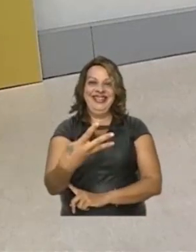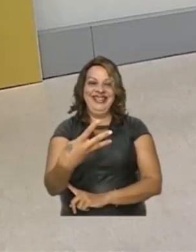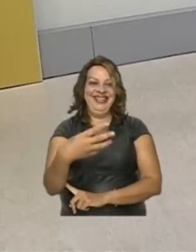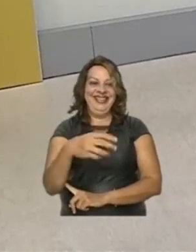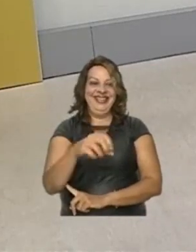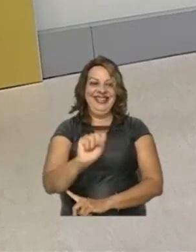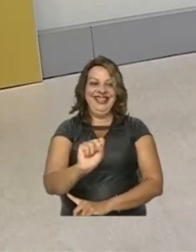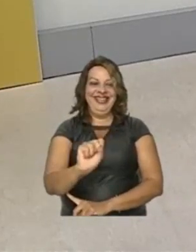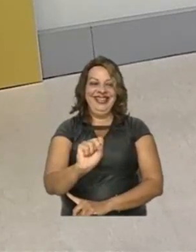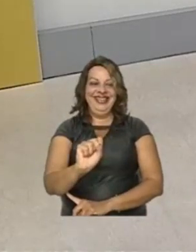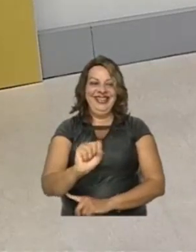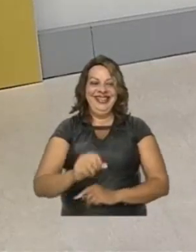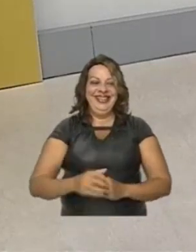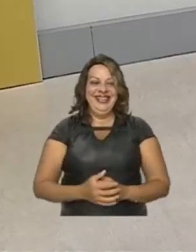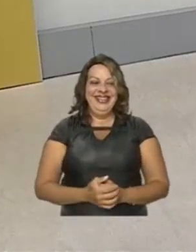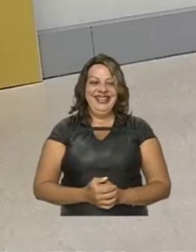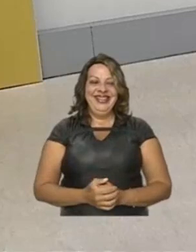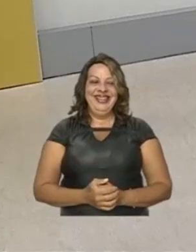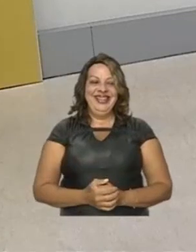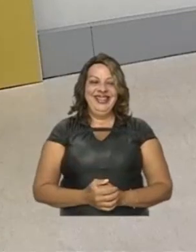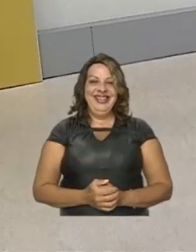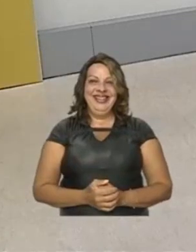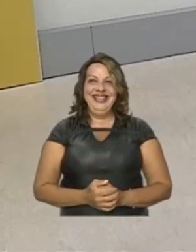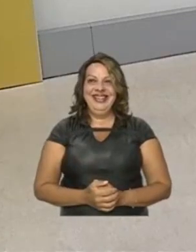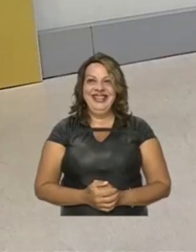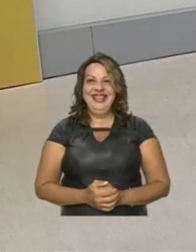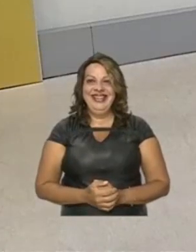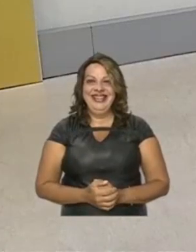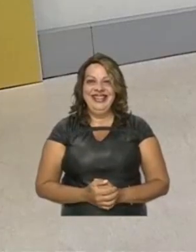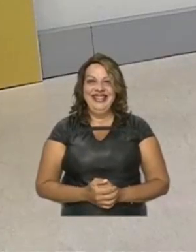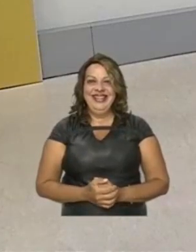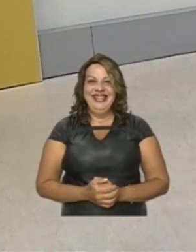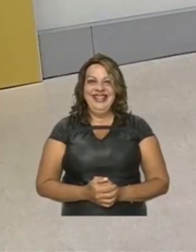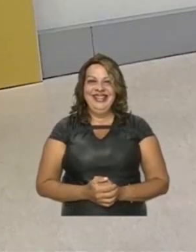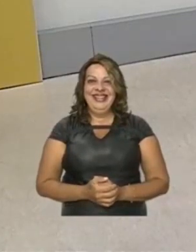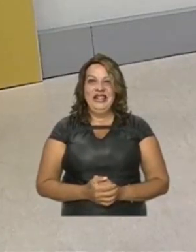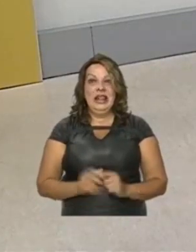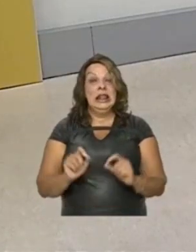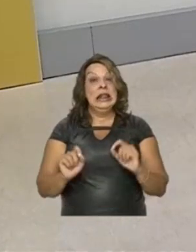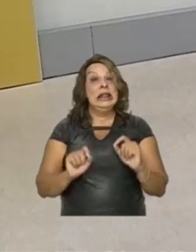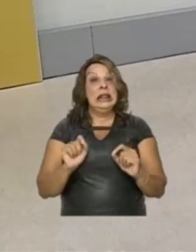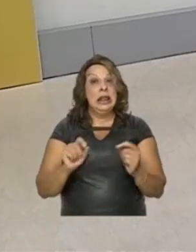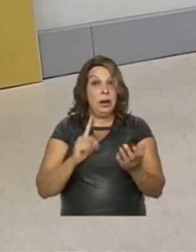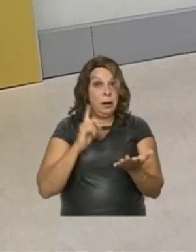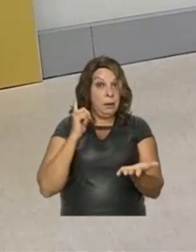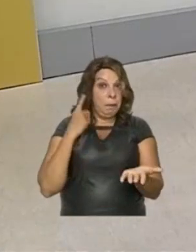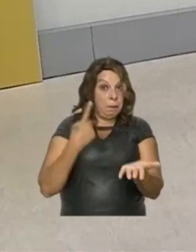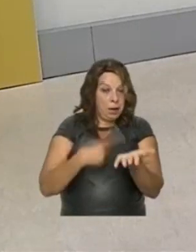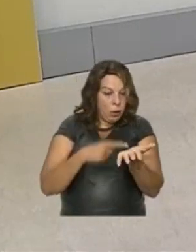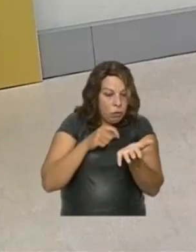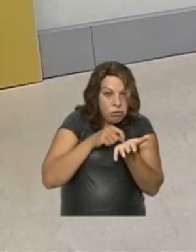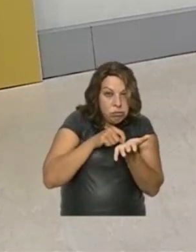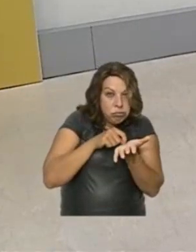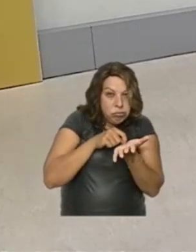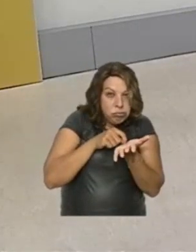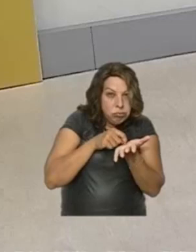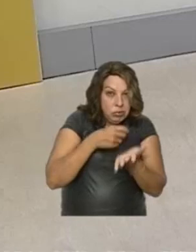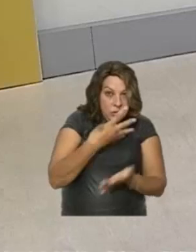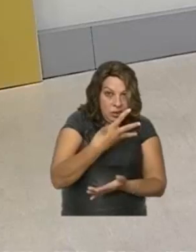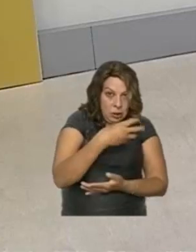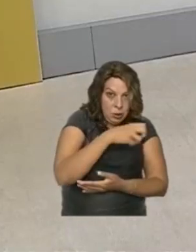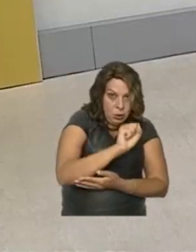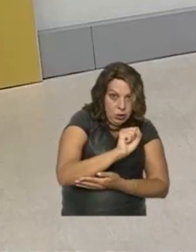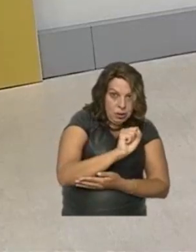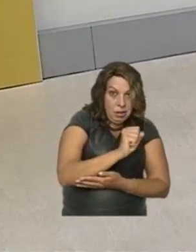48, 48, 48, quem marcou 48 estava esperando 13, já